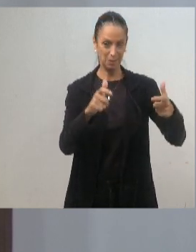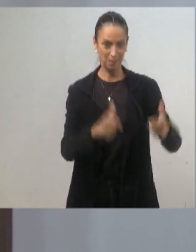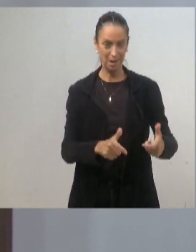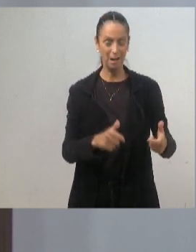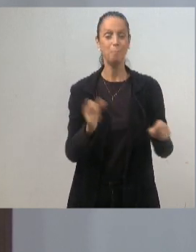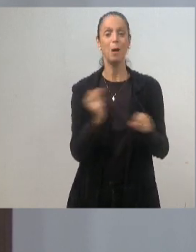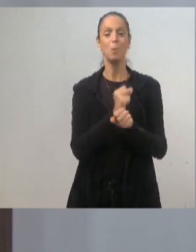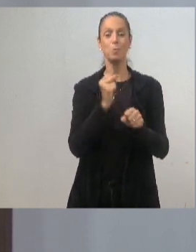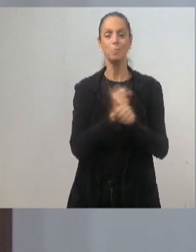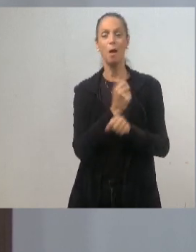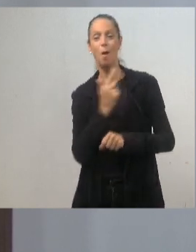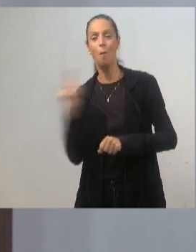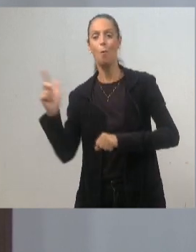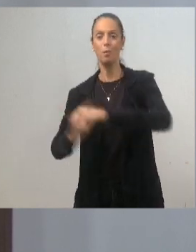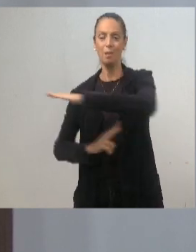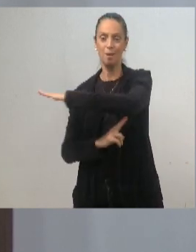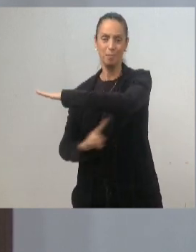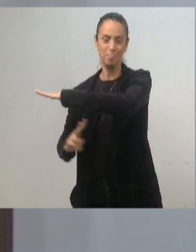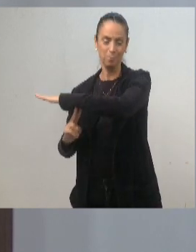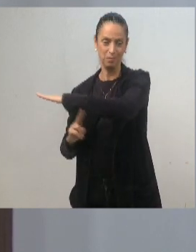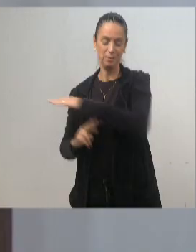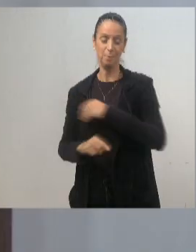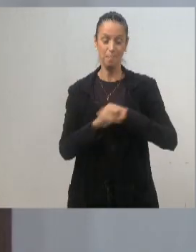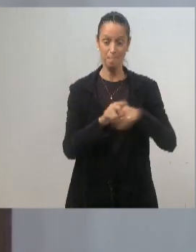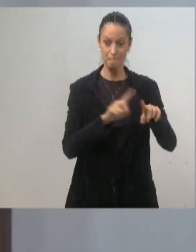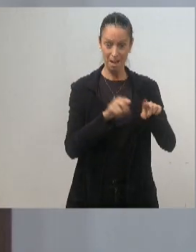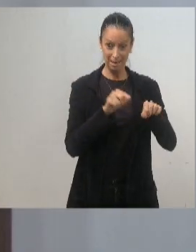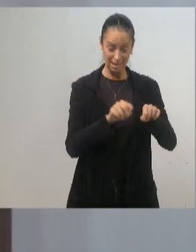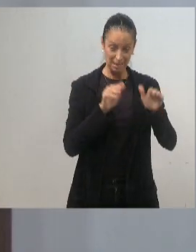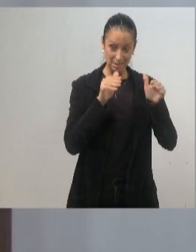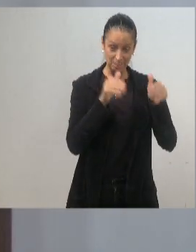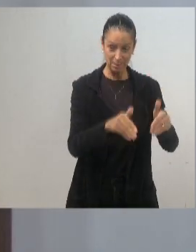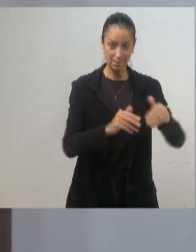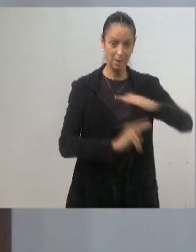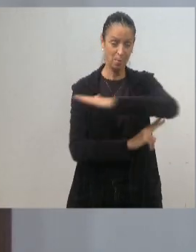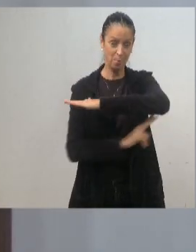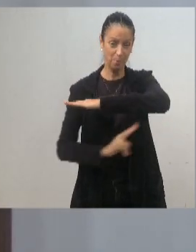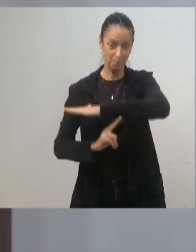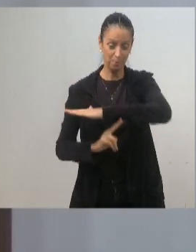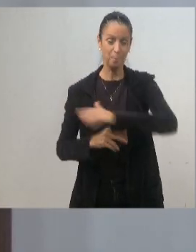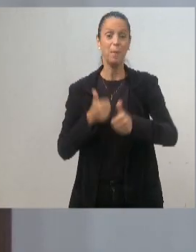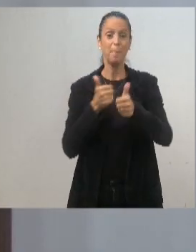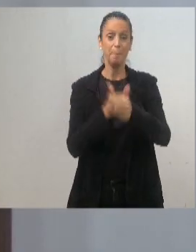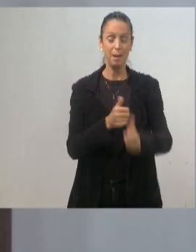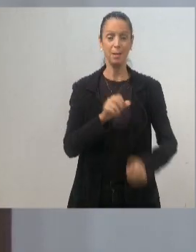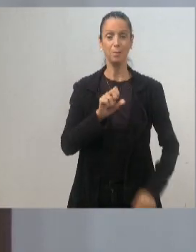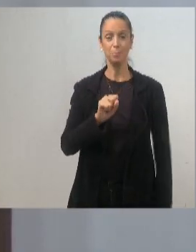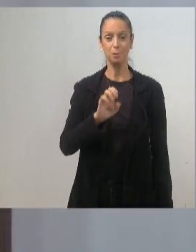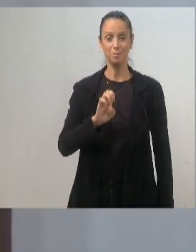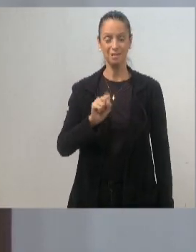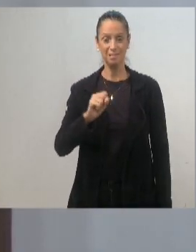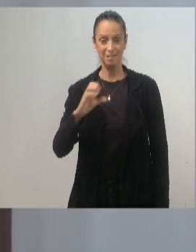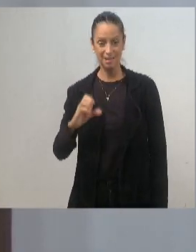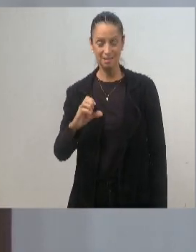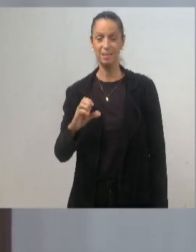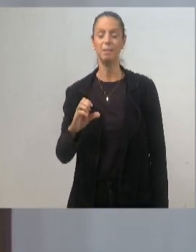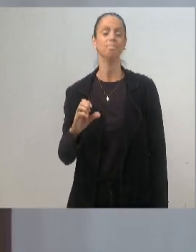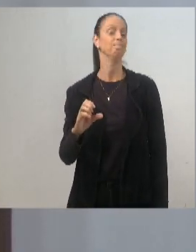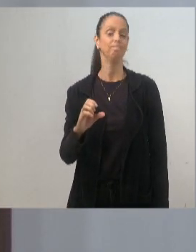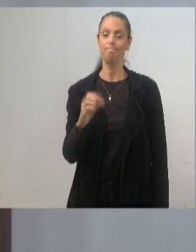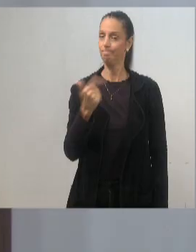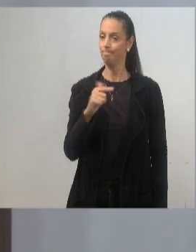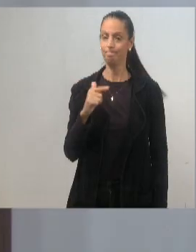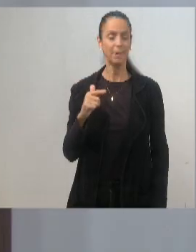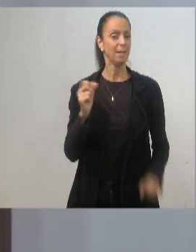de outra ponte. Ou seja, aquela ponte propriamente dita, que fica ali entre o SESC e o SEASA, não passa por obras